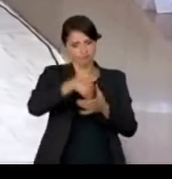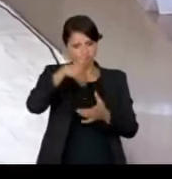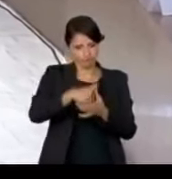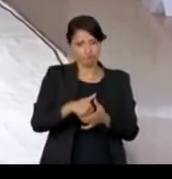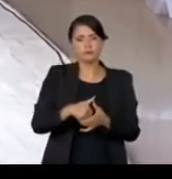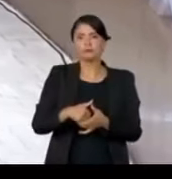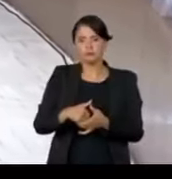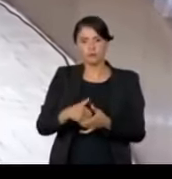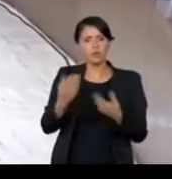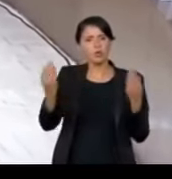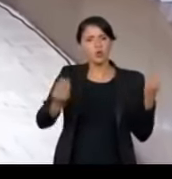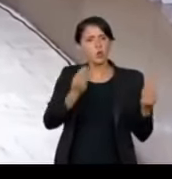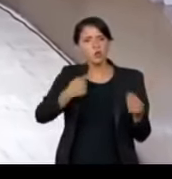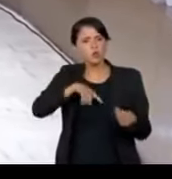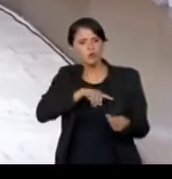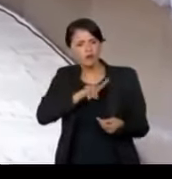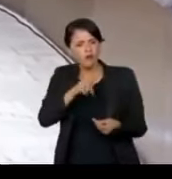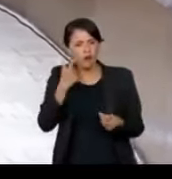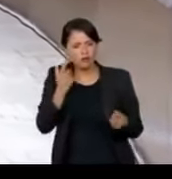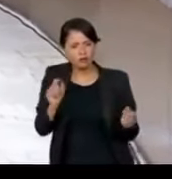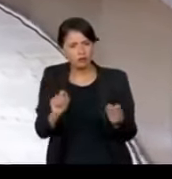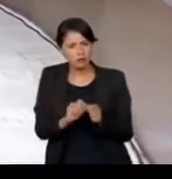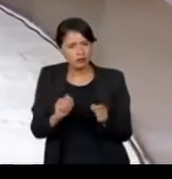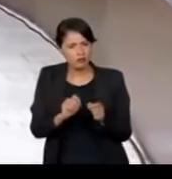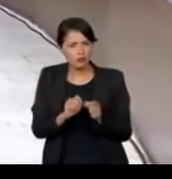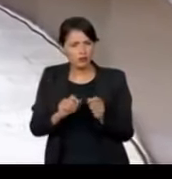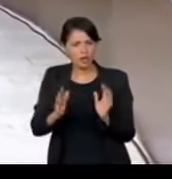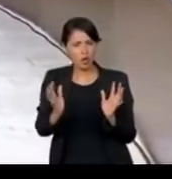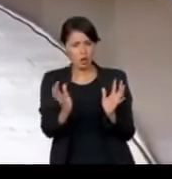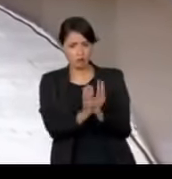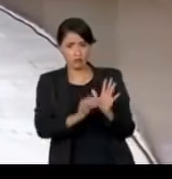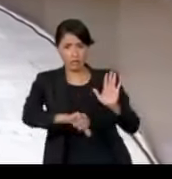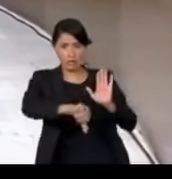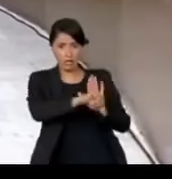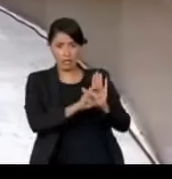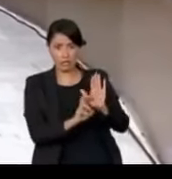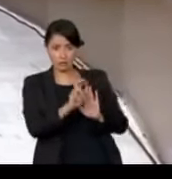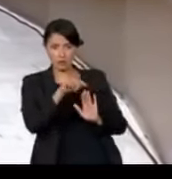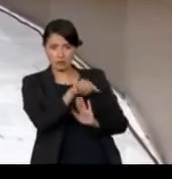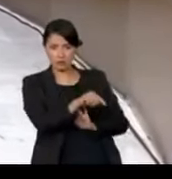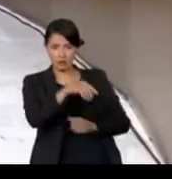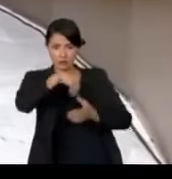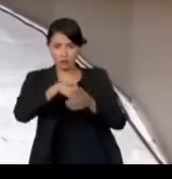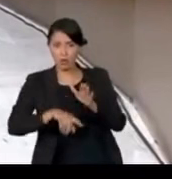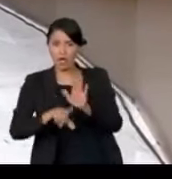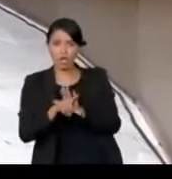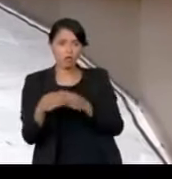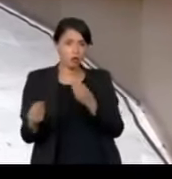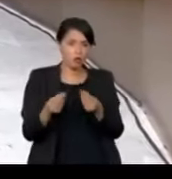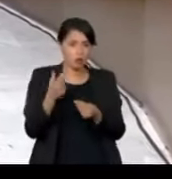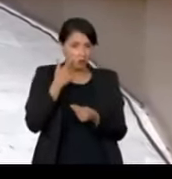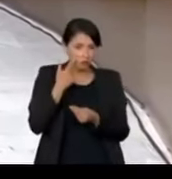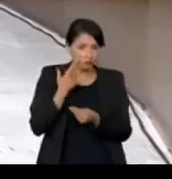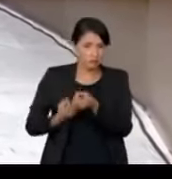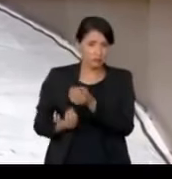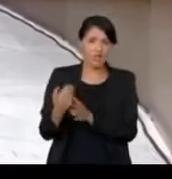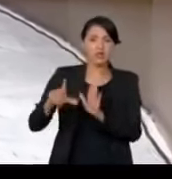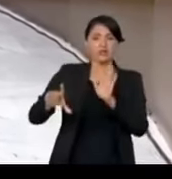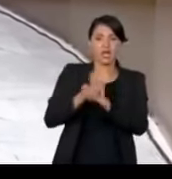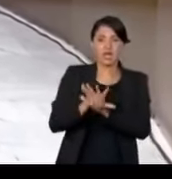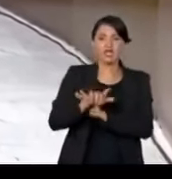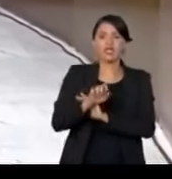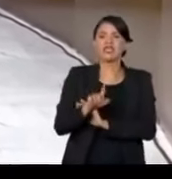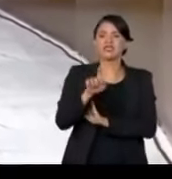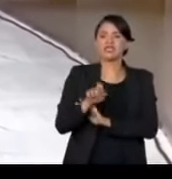questão de como a gente vai encarar as organizações criminosas na nossa legislação penal, na nossa lei de execuções.